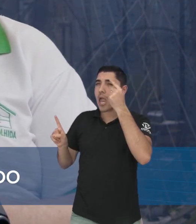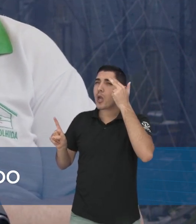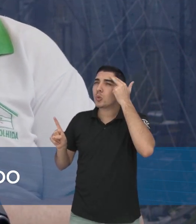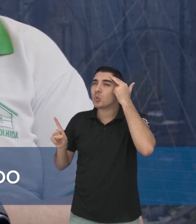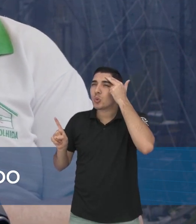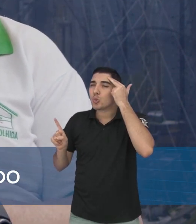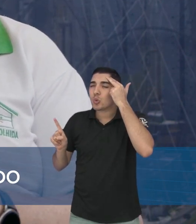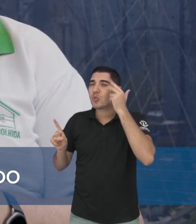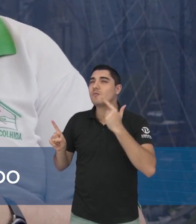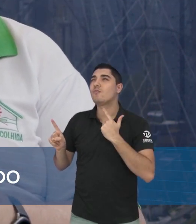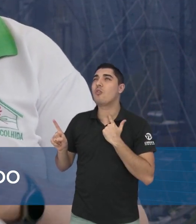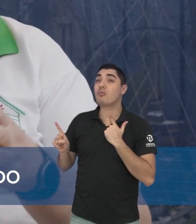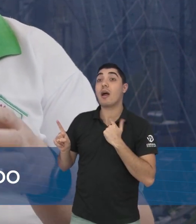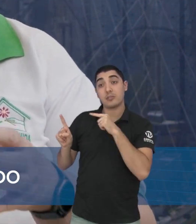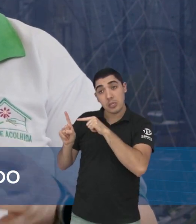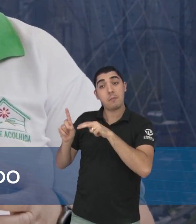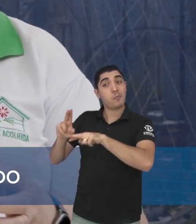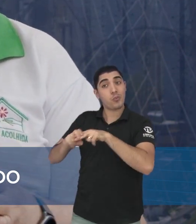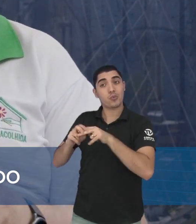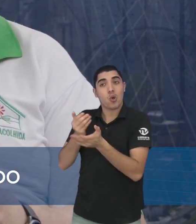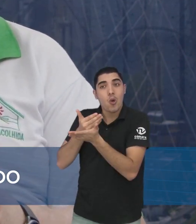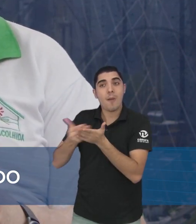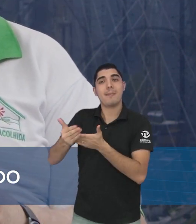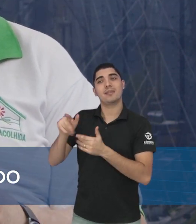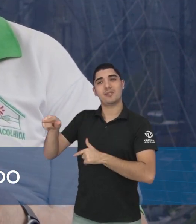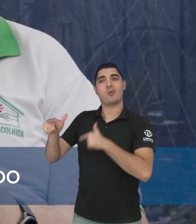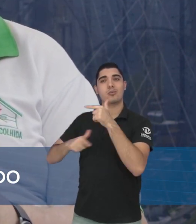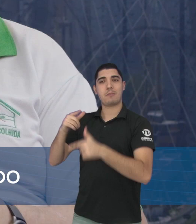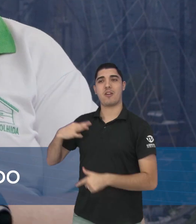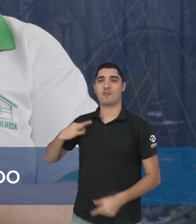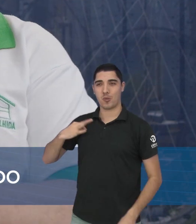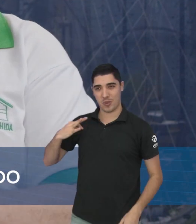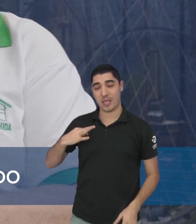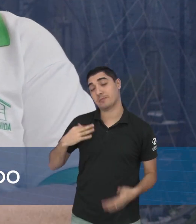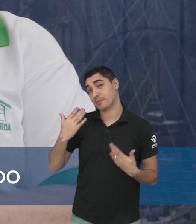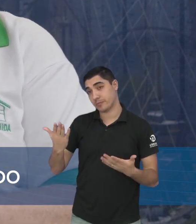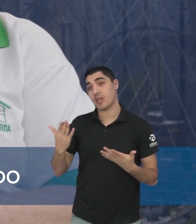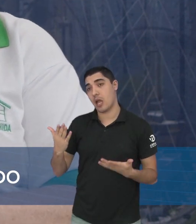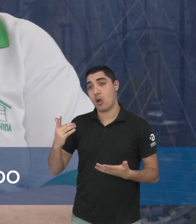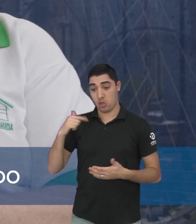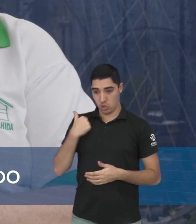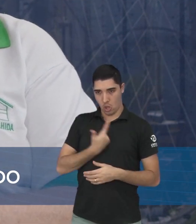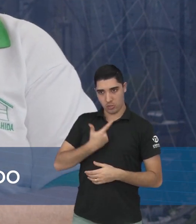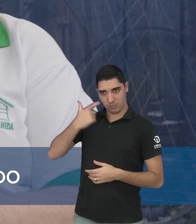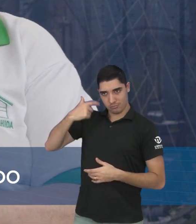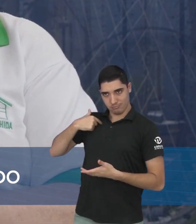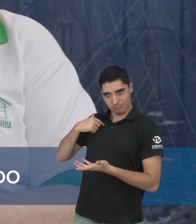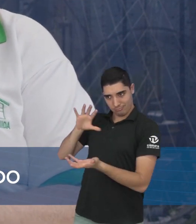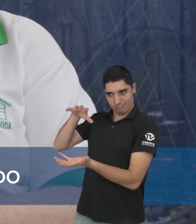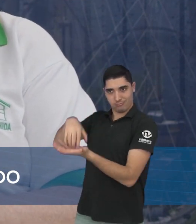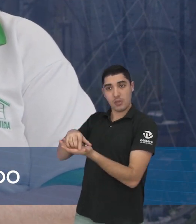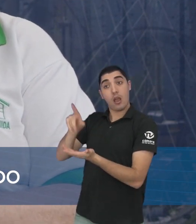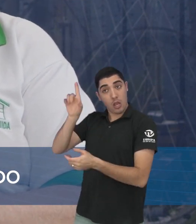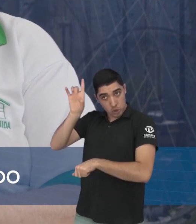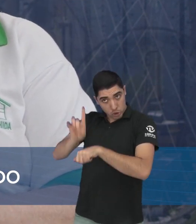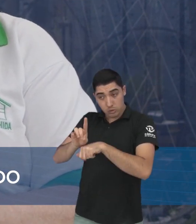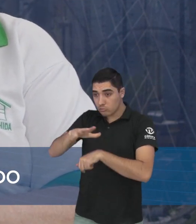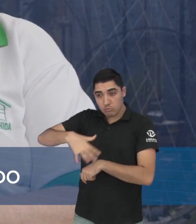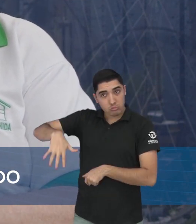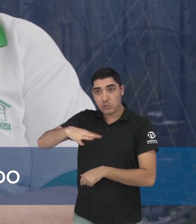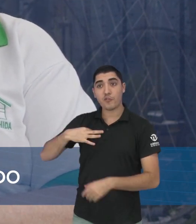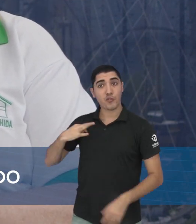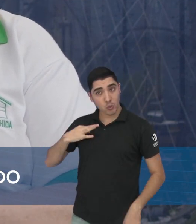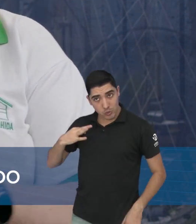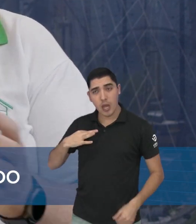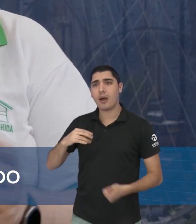projeto social, ele começa a partir de um voluntariado, né? A nossa diretoria, ela é composta por